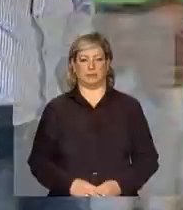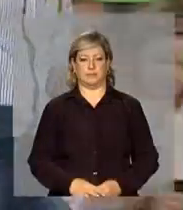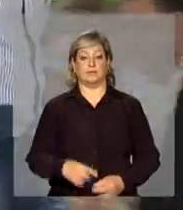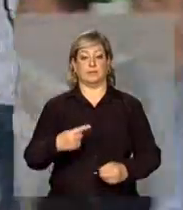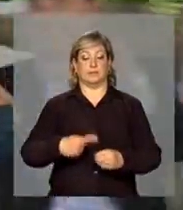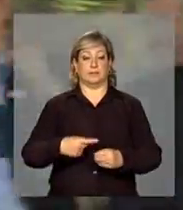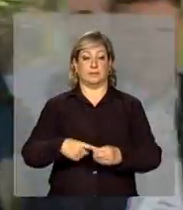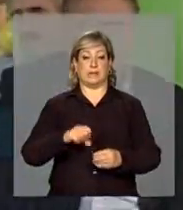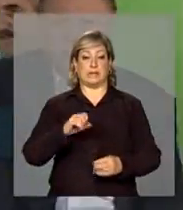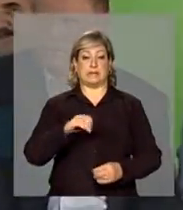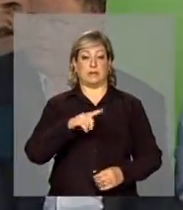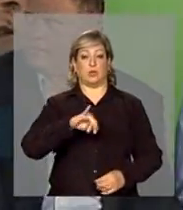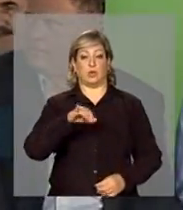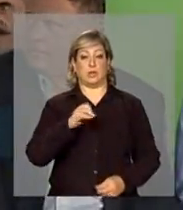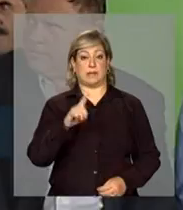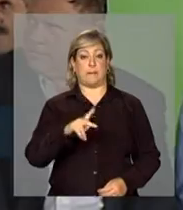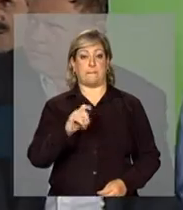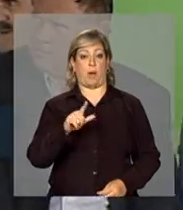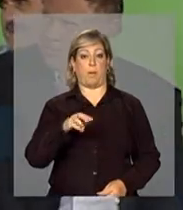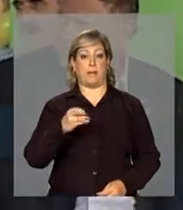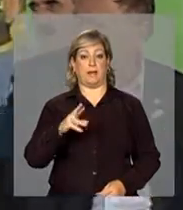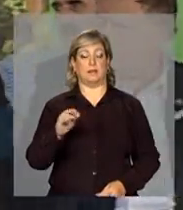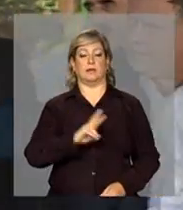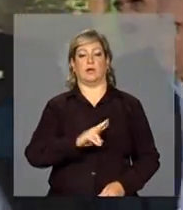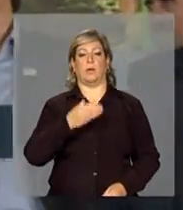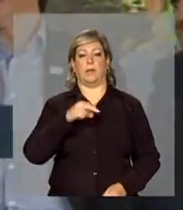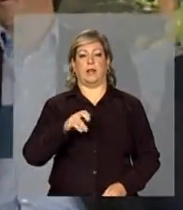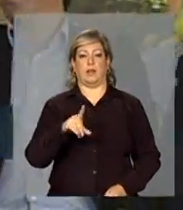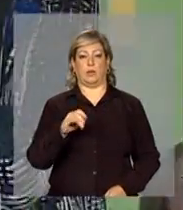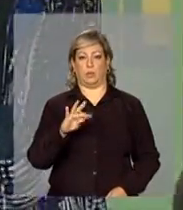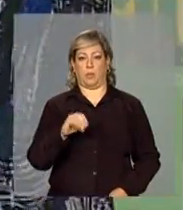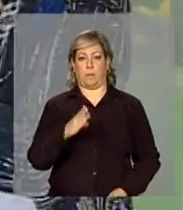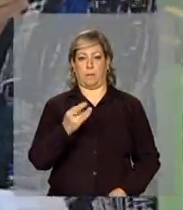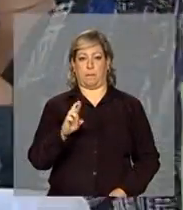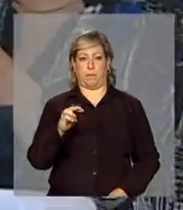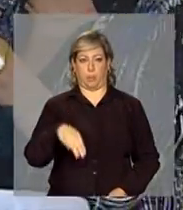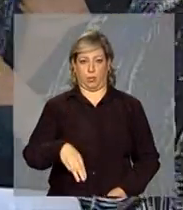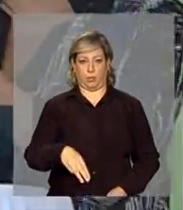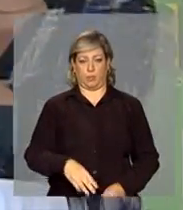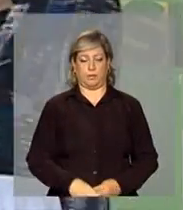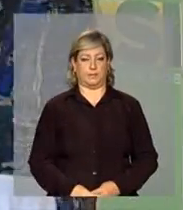Município de São José das Palmeiras, Nelton Brum.